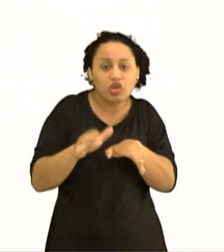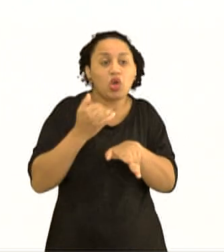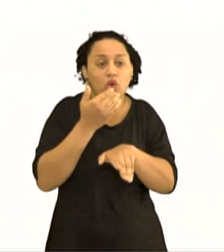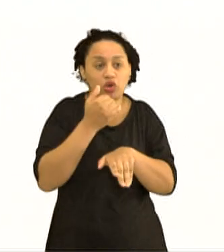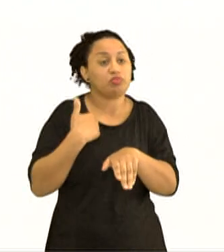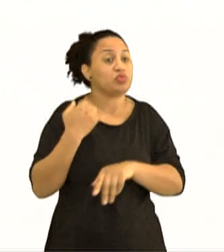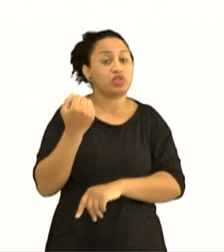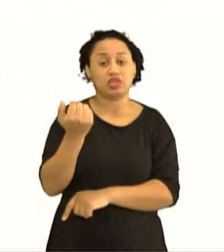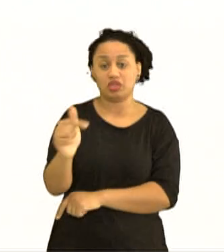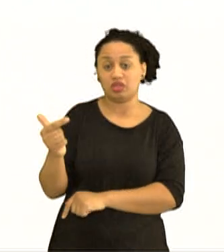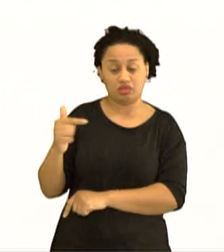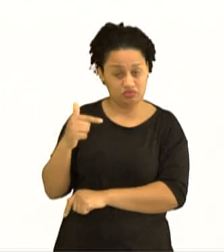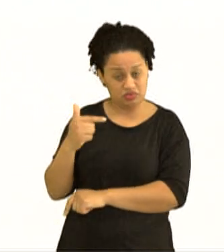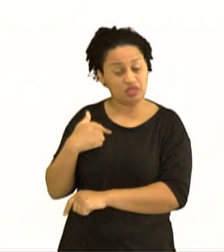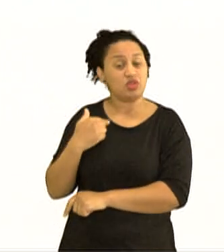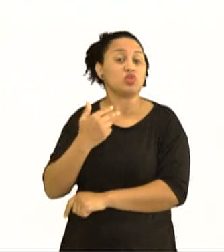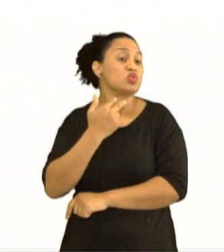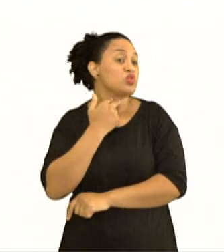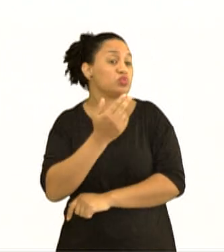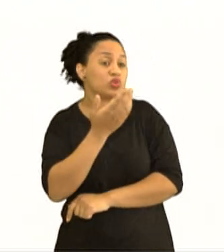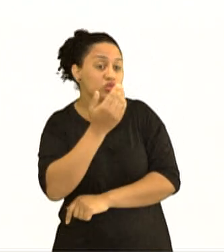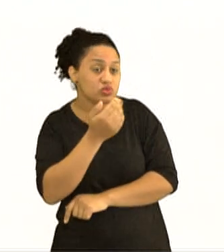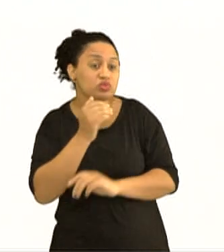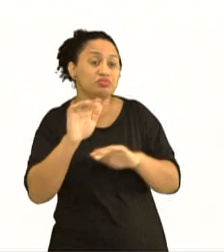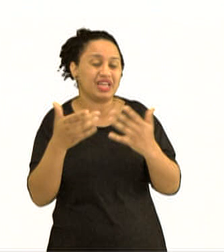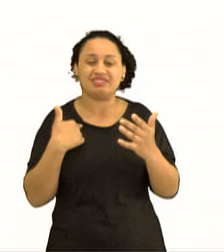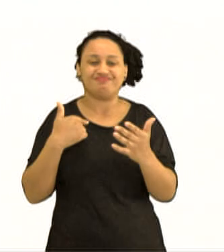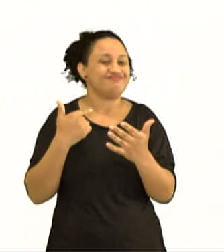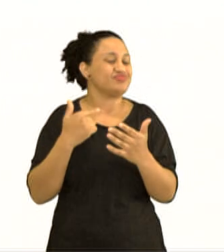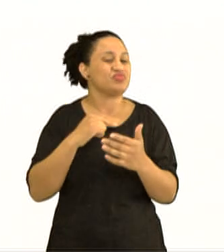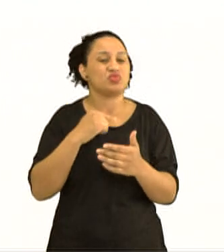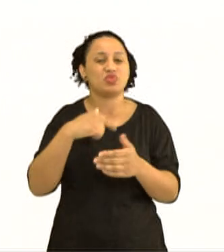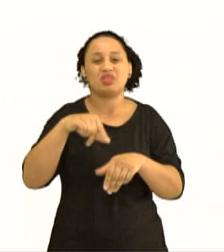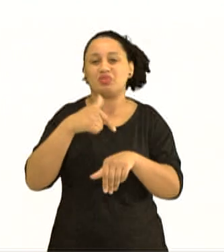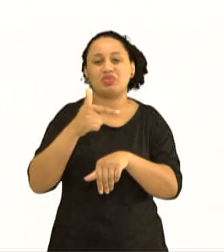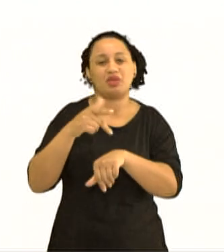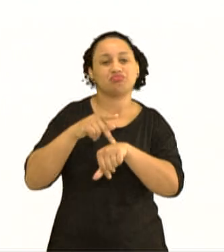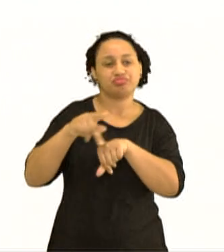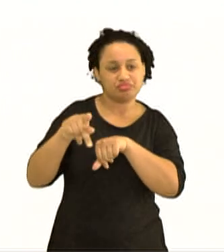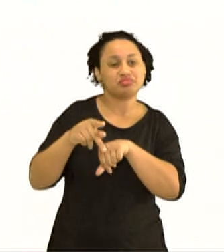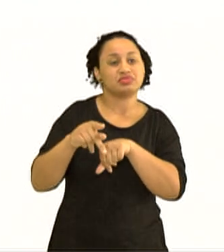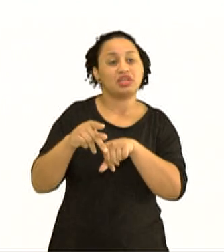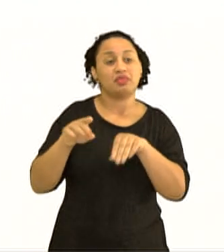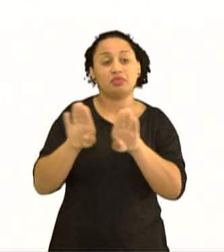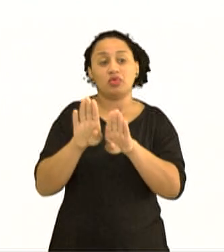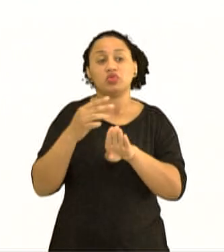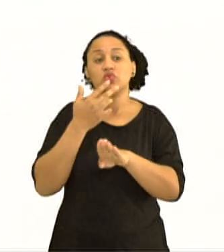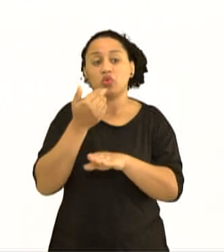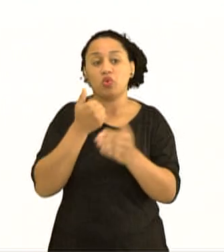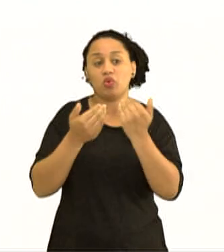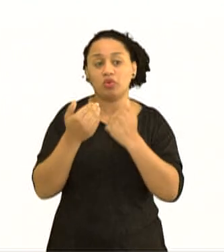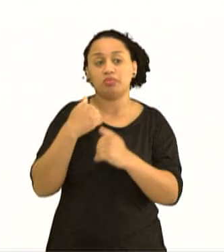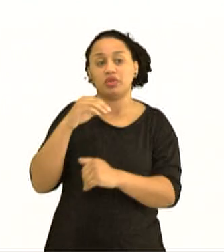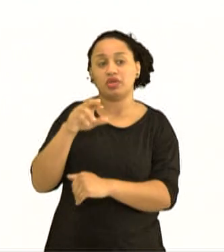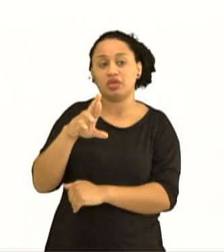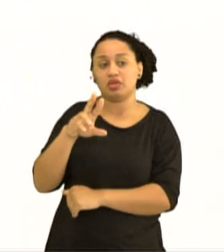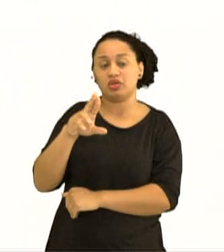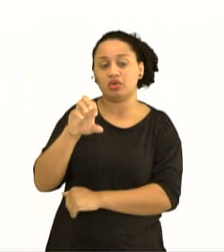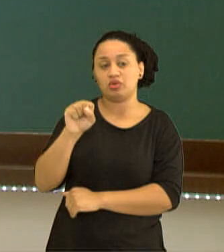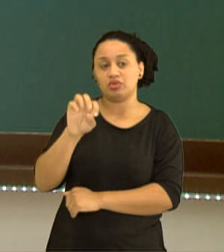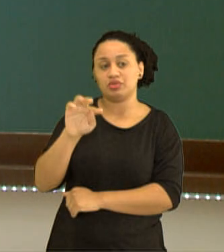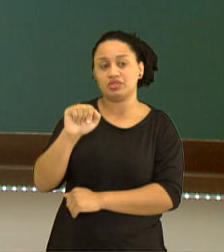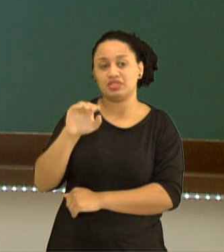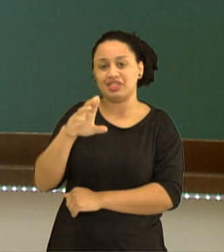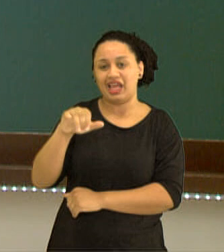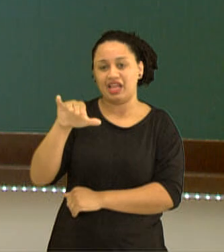tem barbatana e escama, não comereis. É impuro para vós. Não comer crustáceos. Esse é do Deuteronômio.